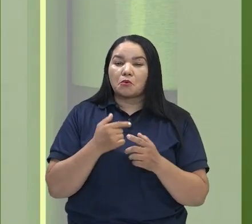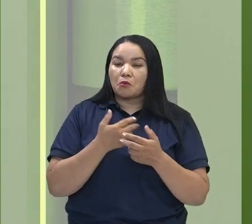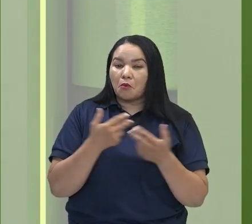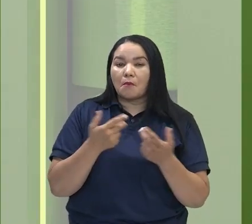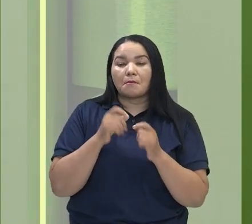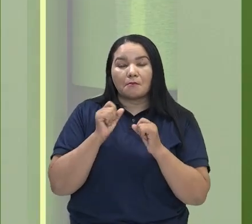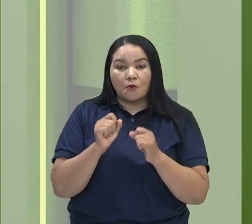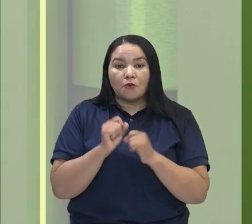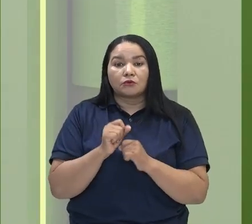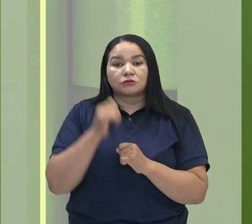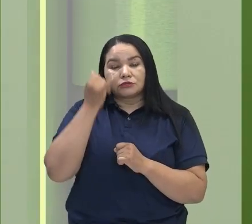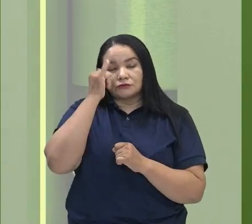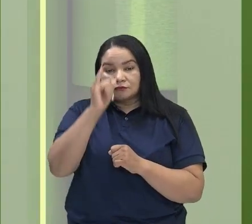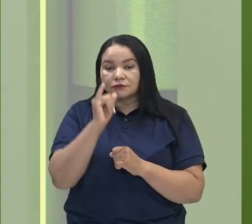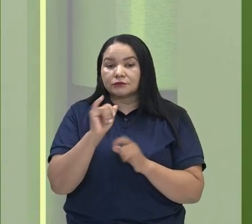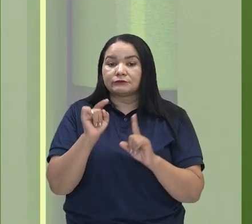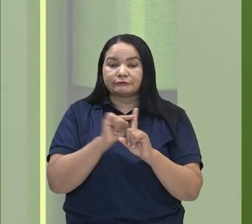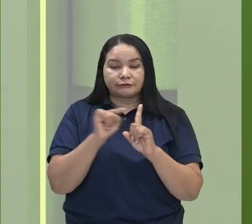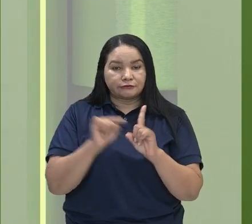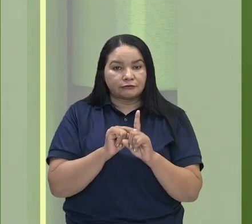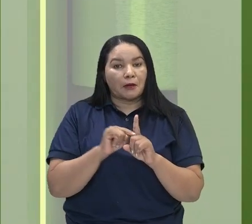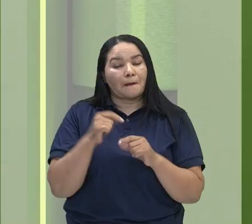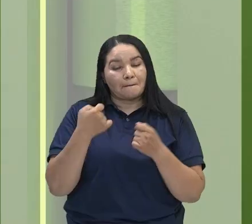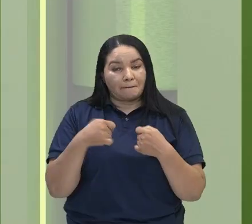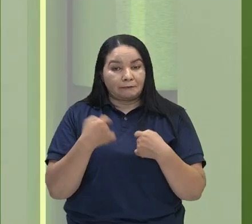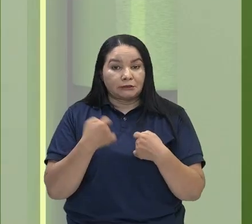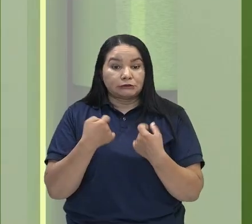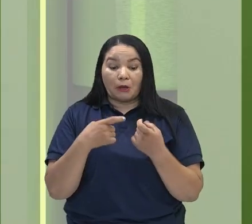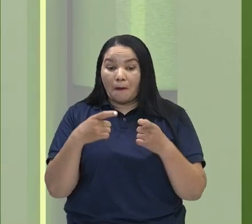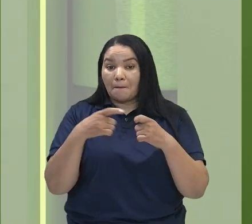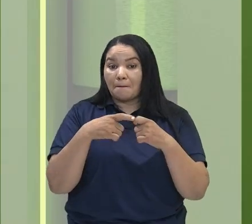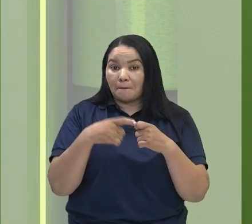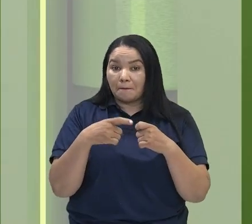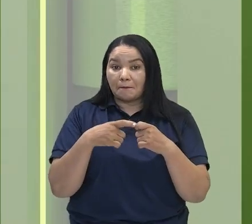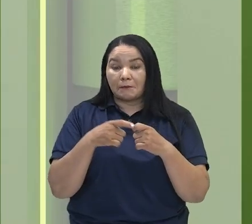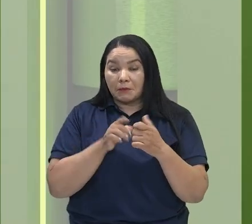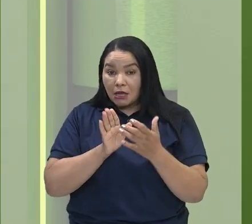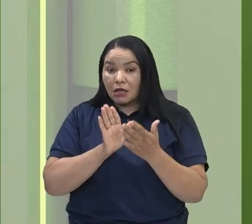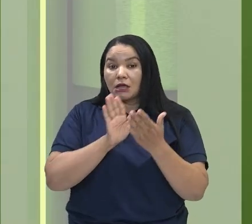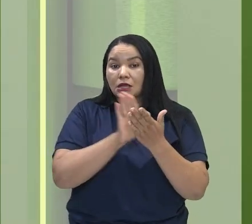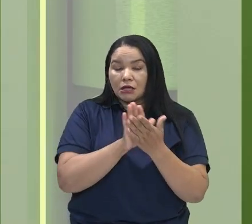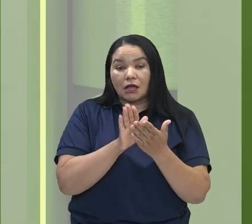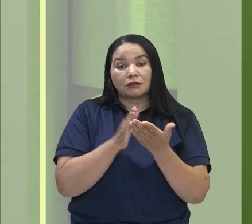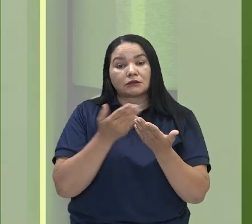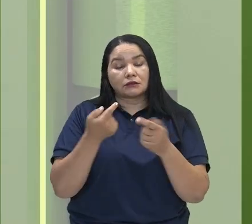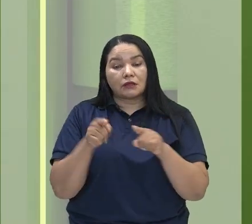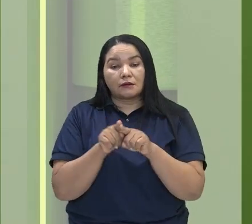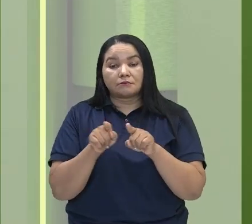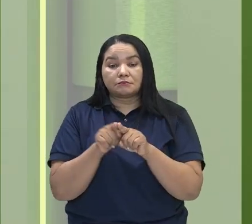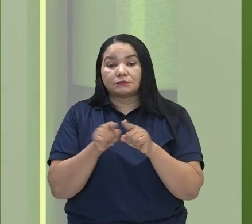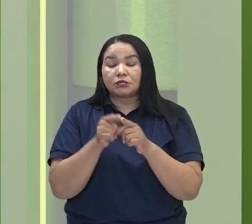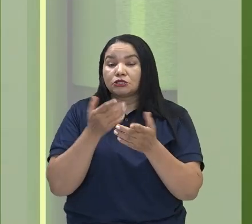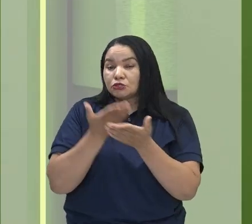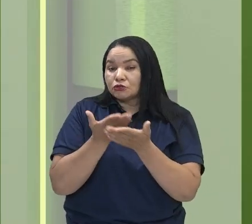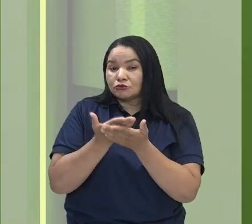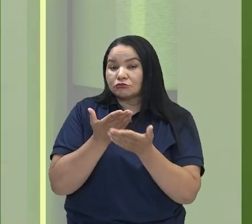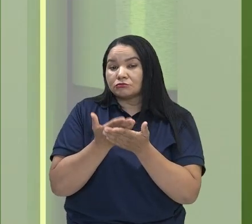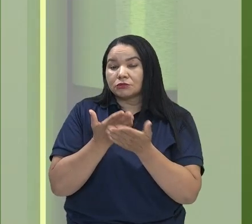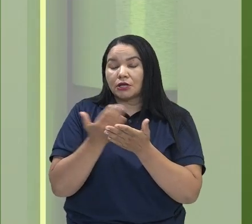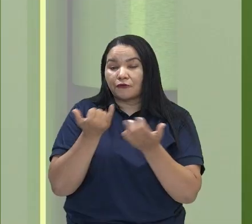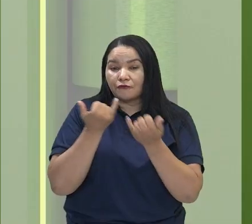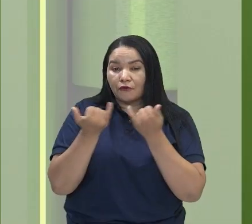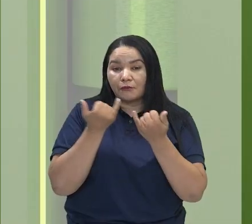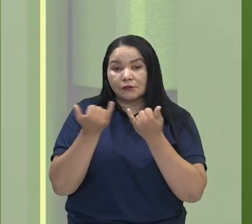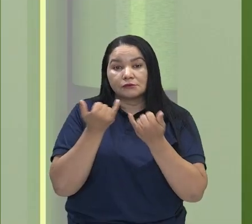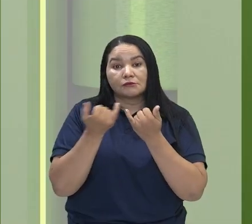métodos contraceptivos, a pessoa só precisa ir ao médico e estudar juntamente com ele, né, qual seria o método